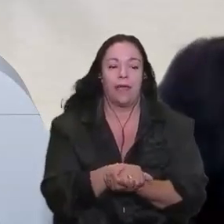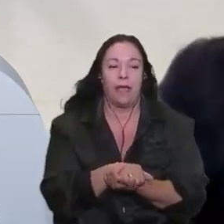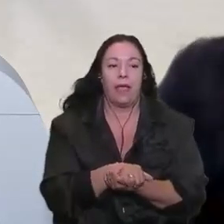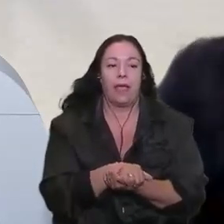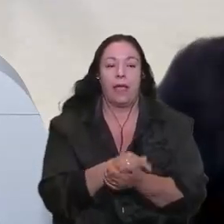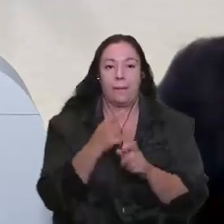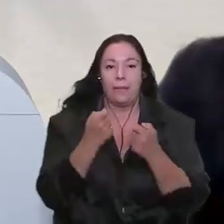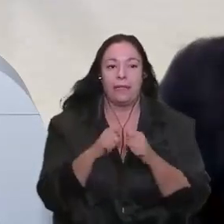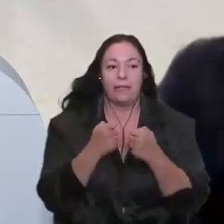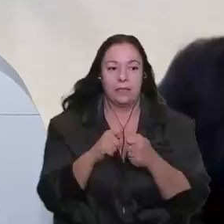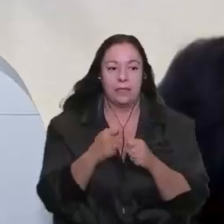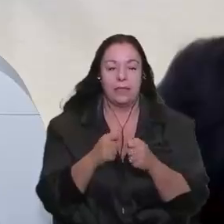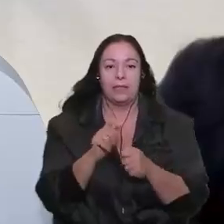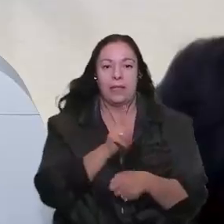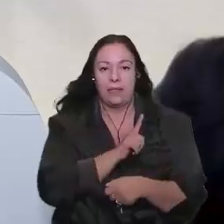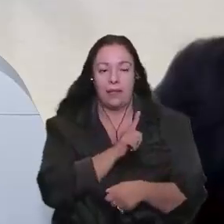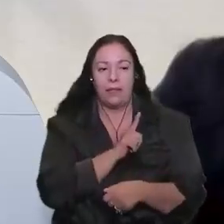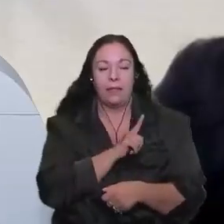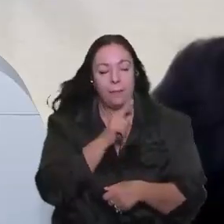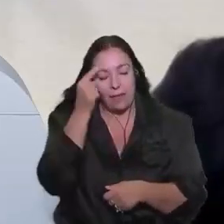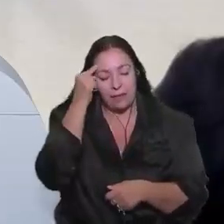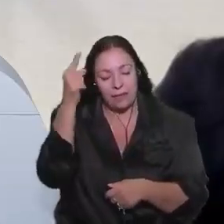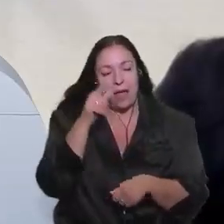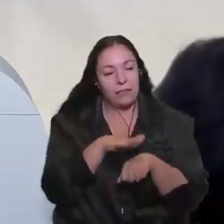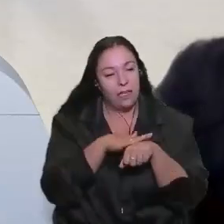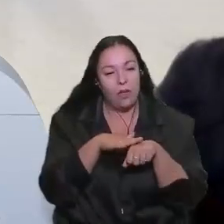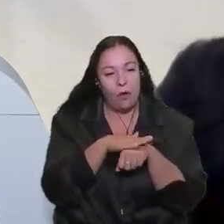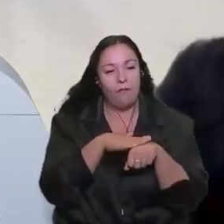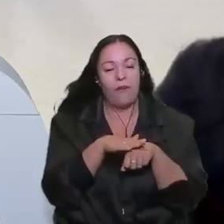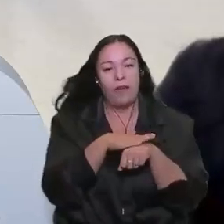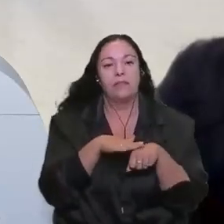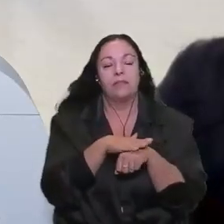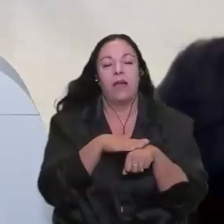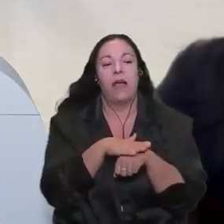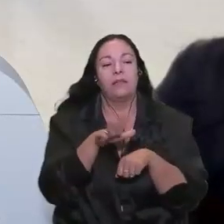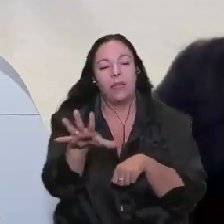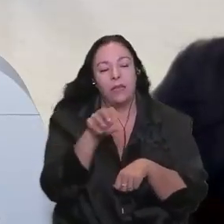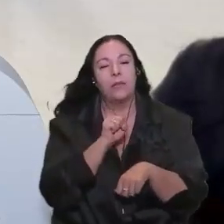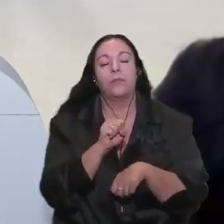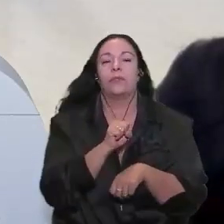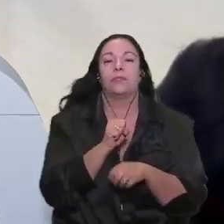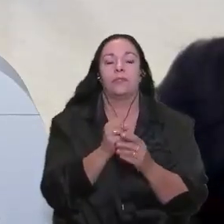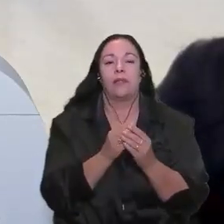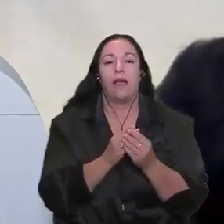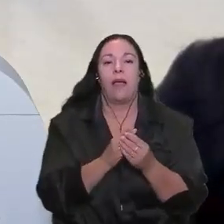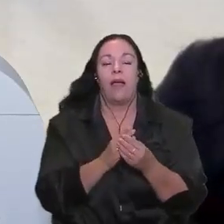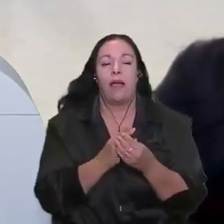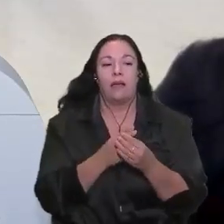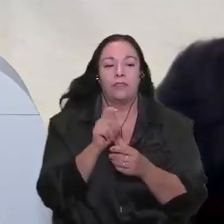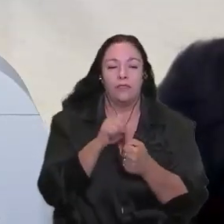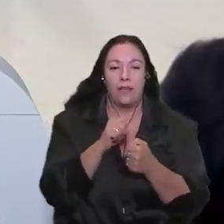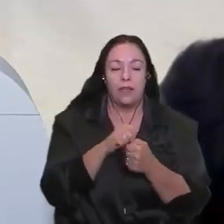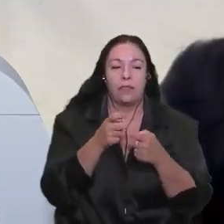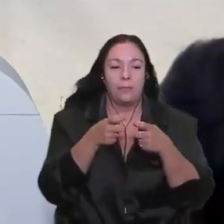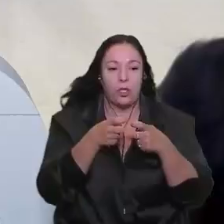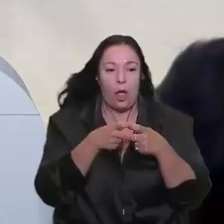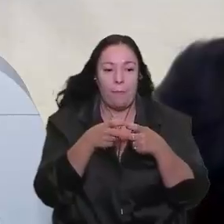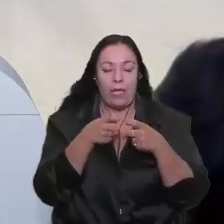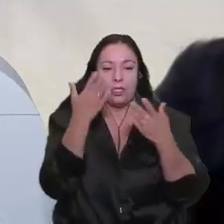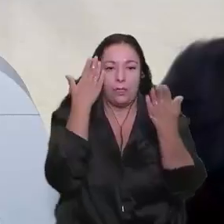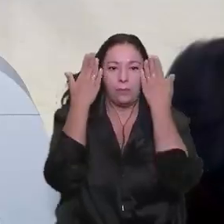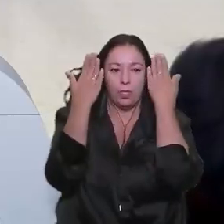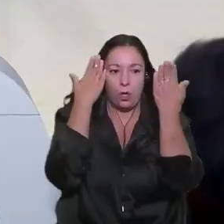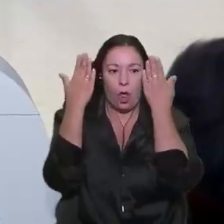a gente precisa... E tem que ter, né? Tem que pensar, tem que conversar e tem que buscar soluções médicas,